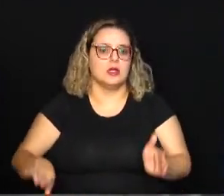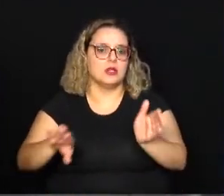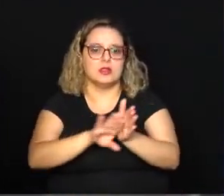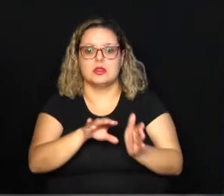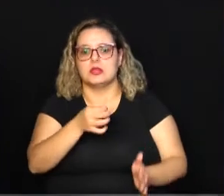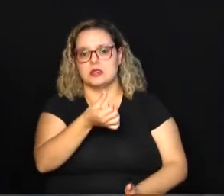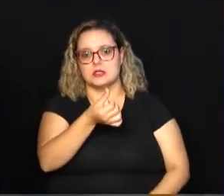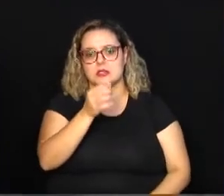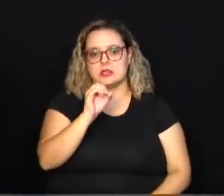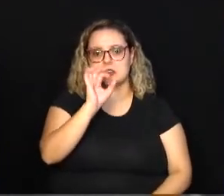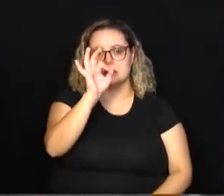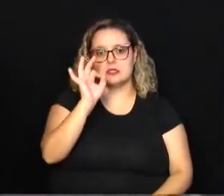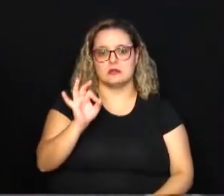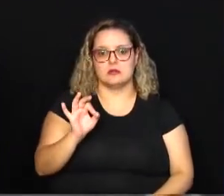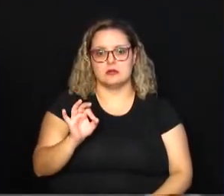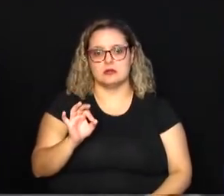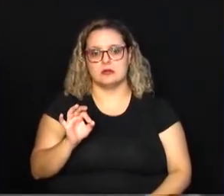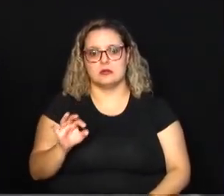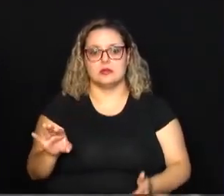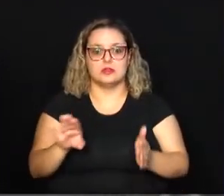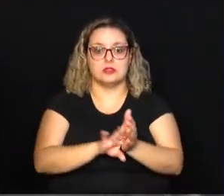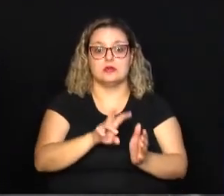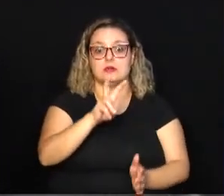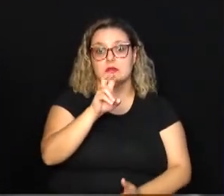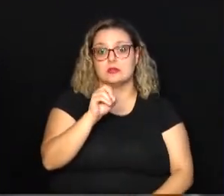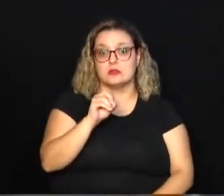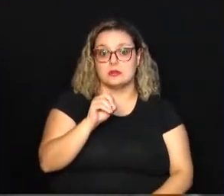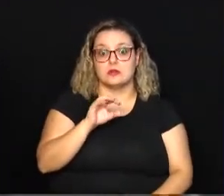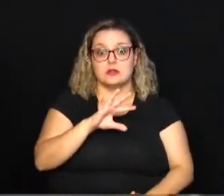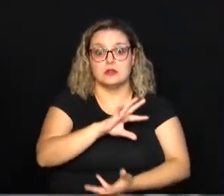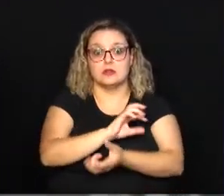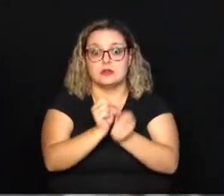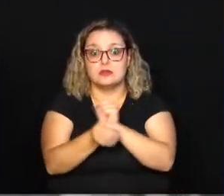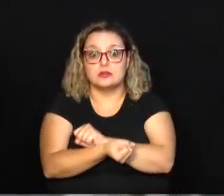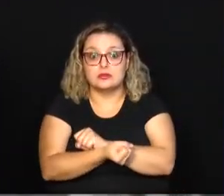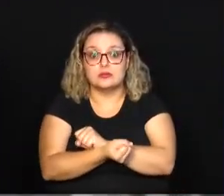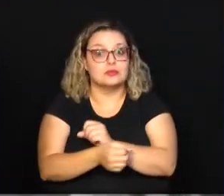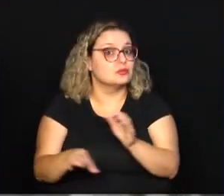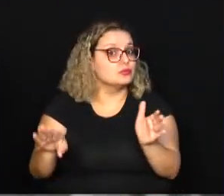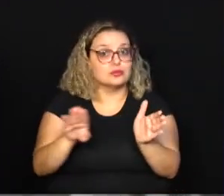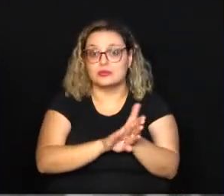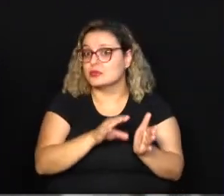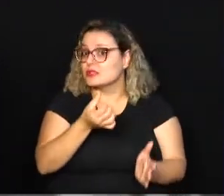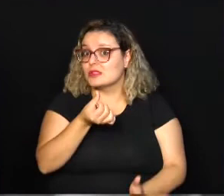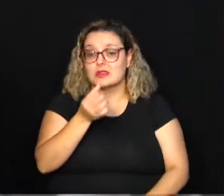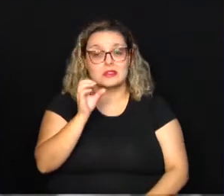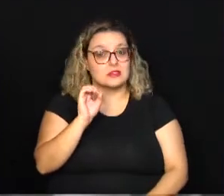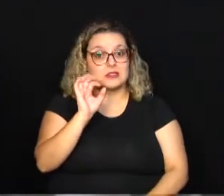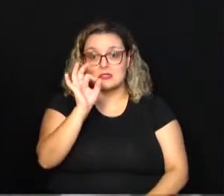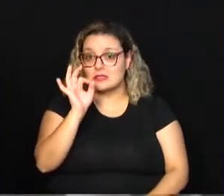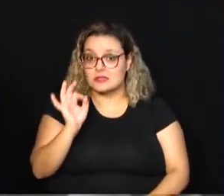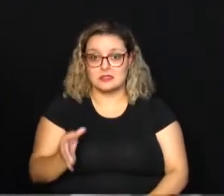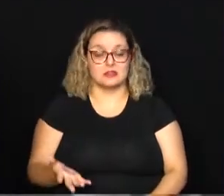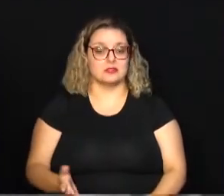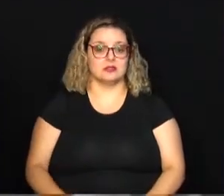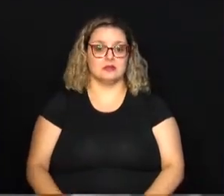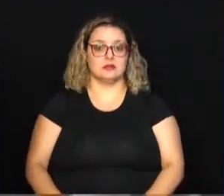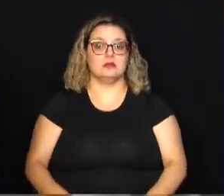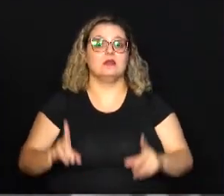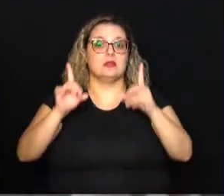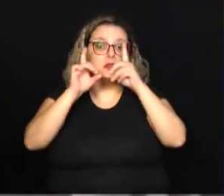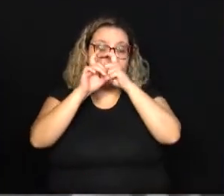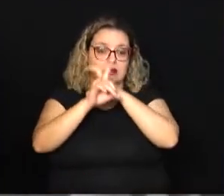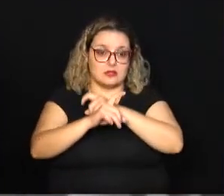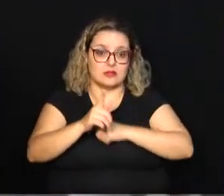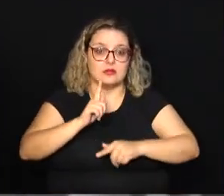nunca chegava, vinha para 50, é preocupante. Hoje o lockdown não chega a 60. Então, é muito complicado para o